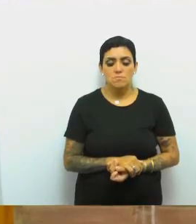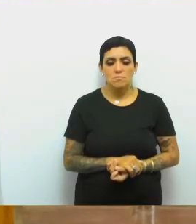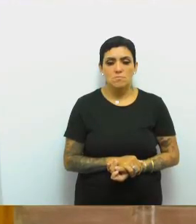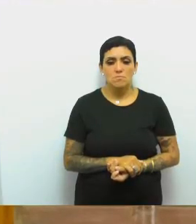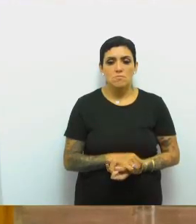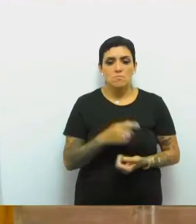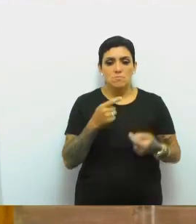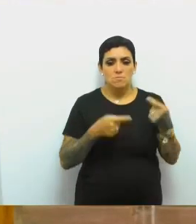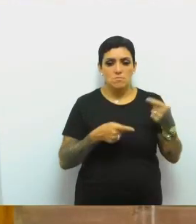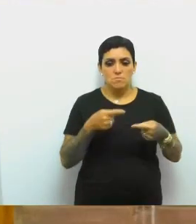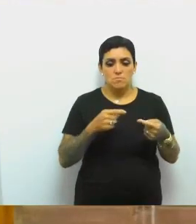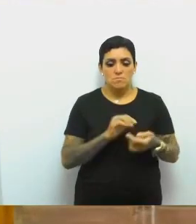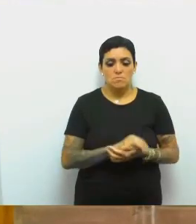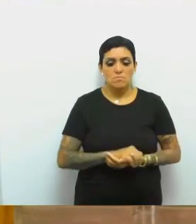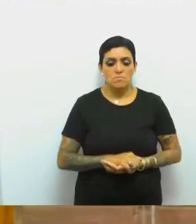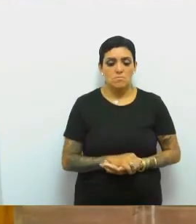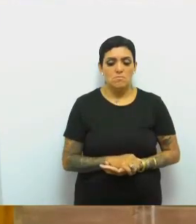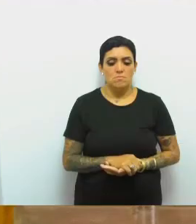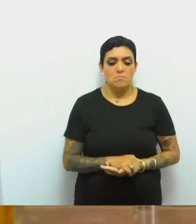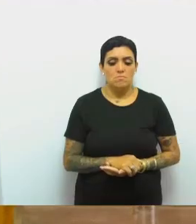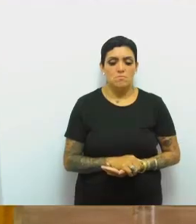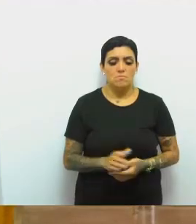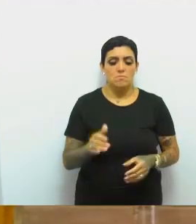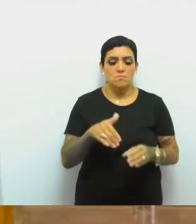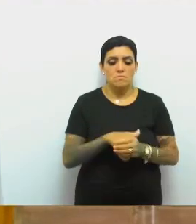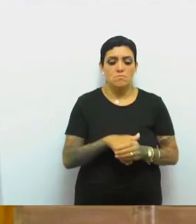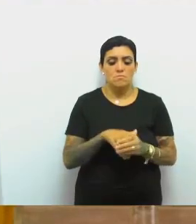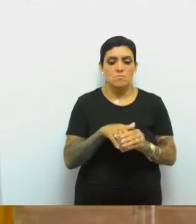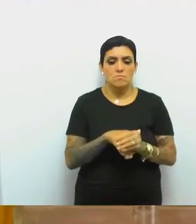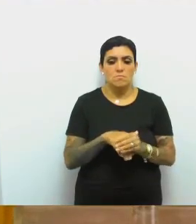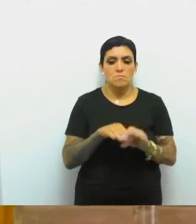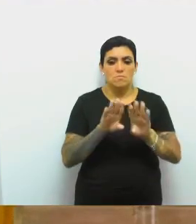Em discussão, em votação,